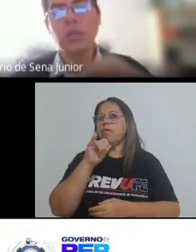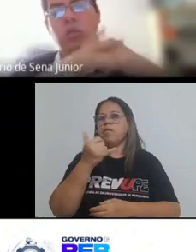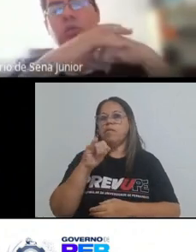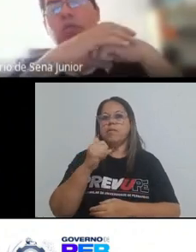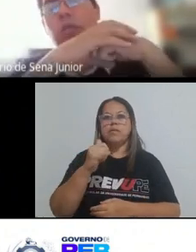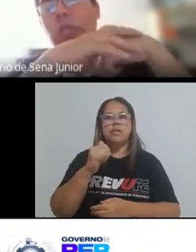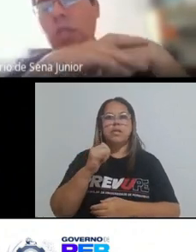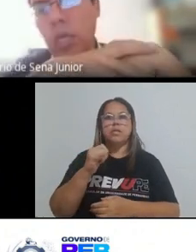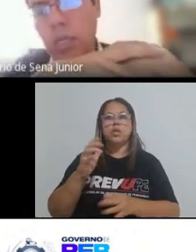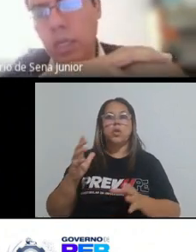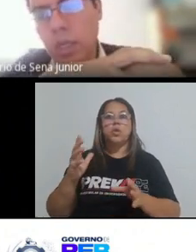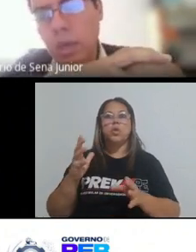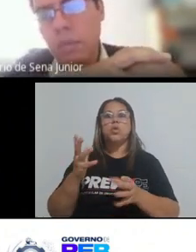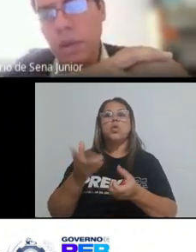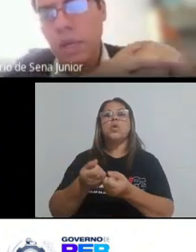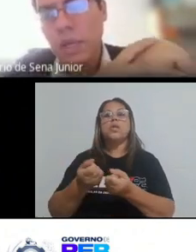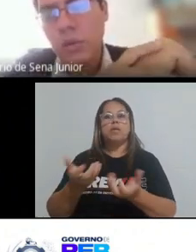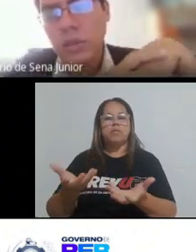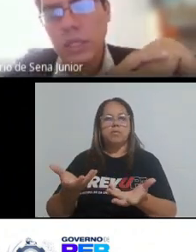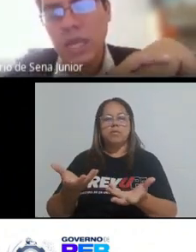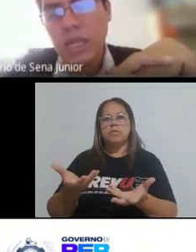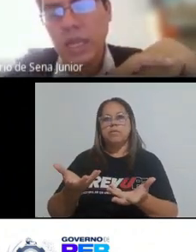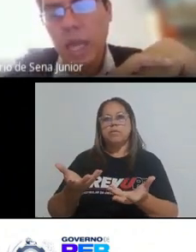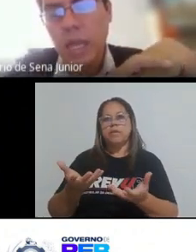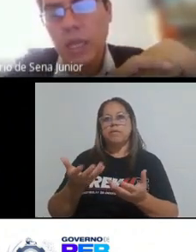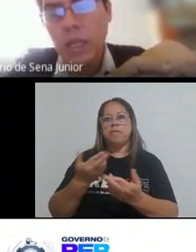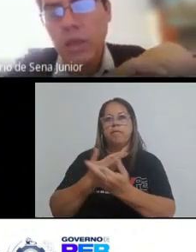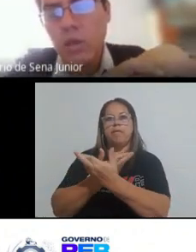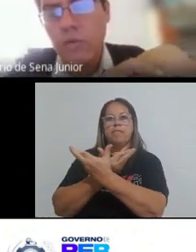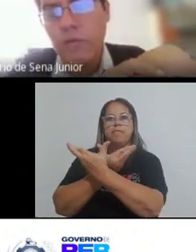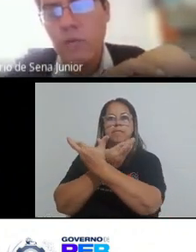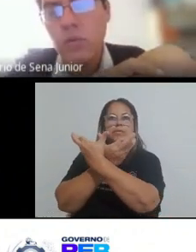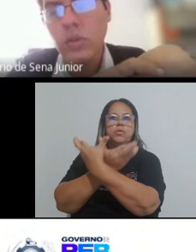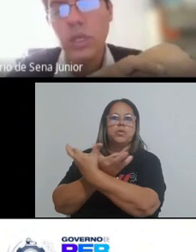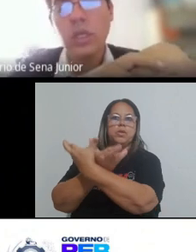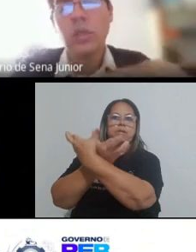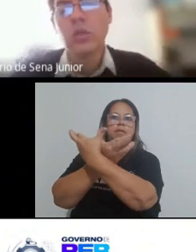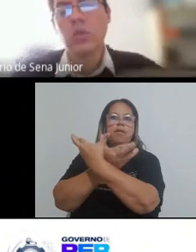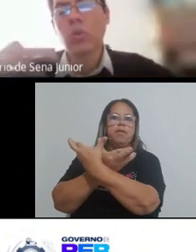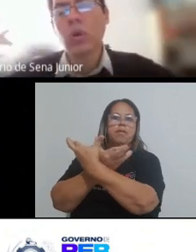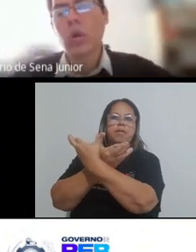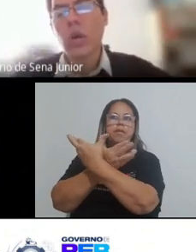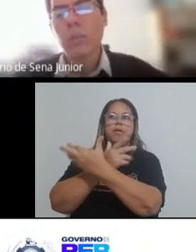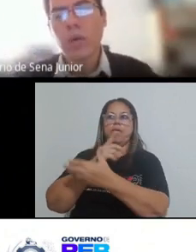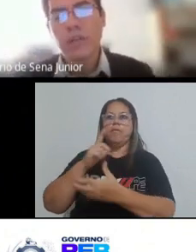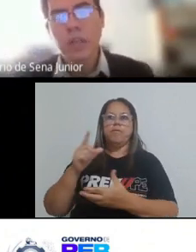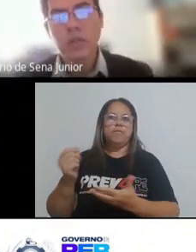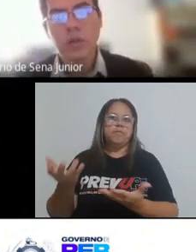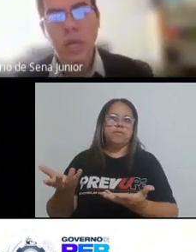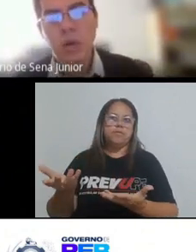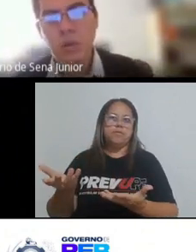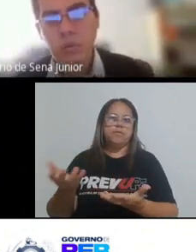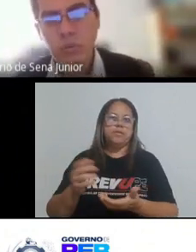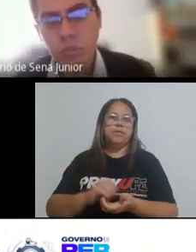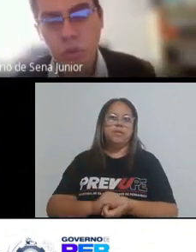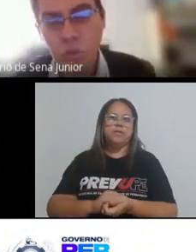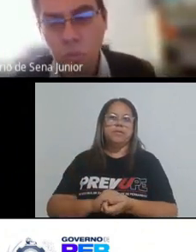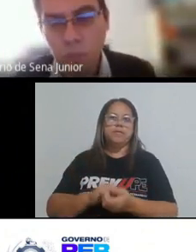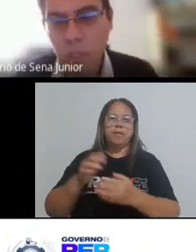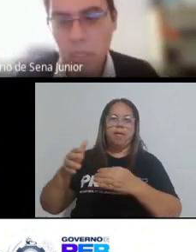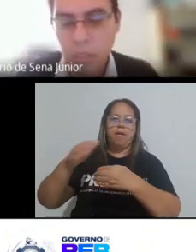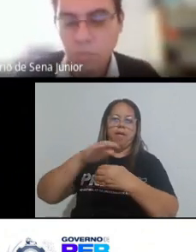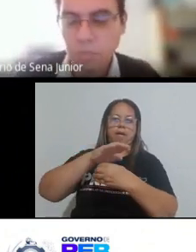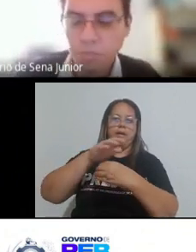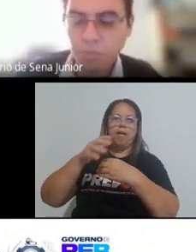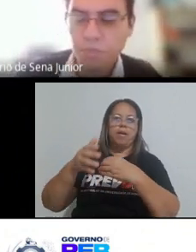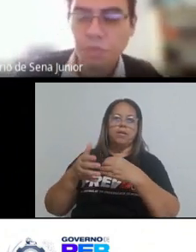suficiente para que o satélite fuja do campo gravitacional do